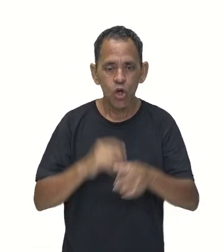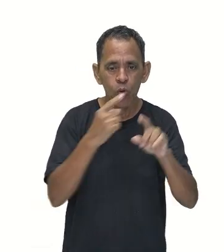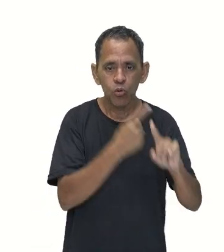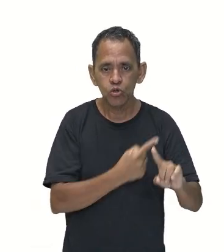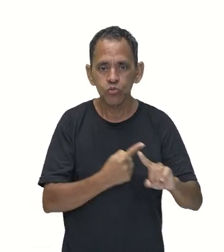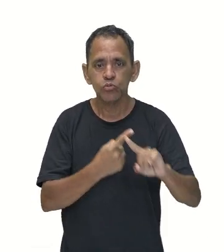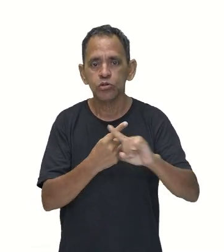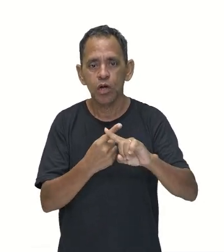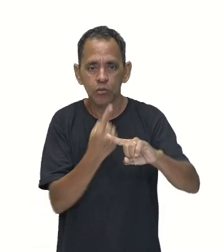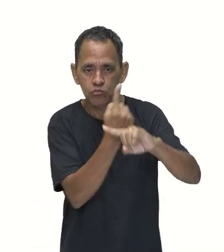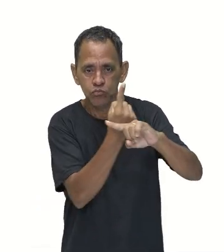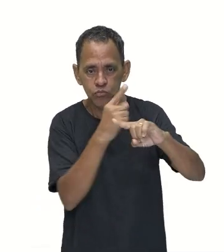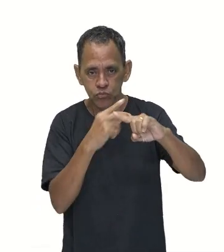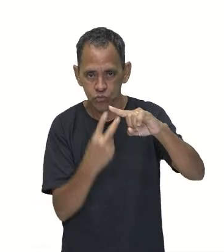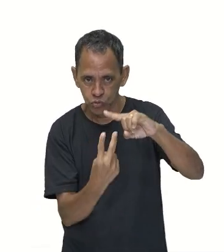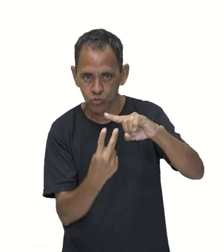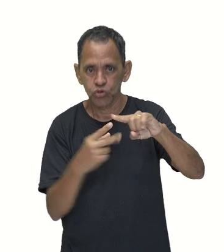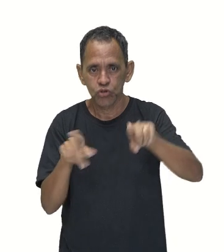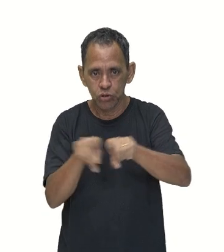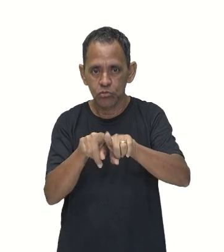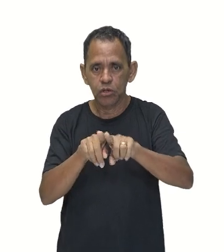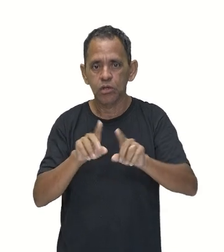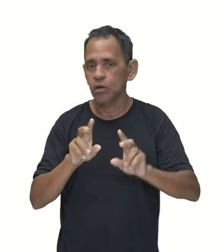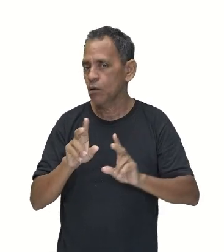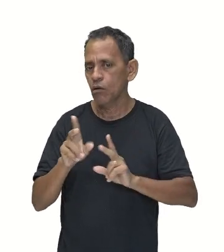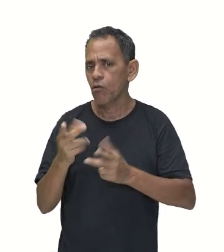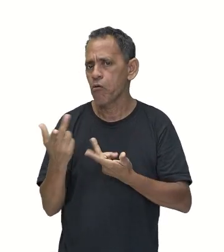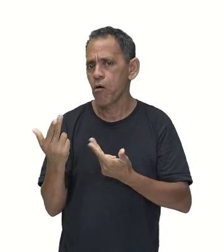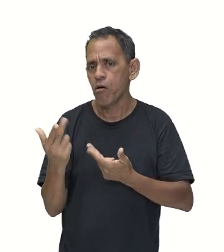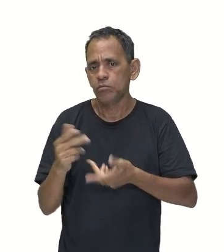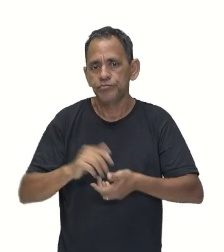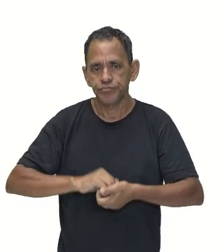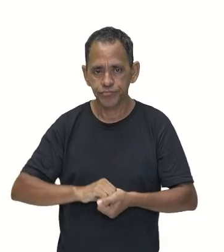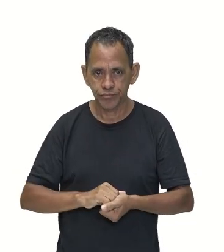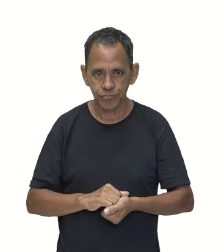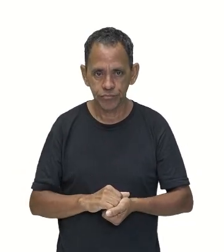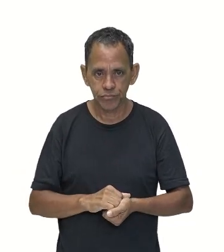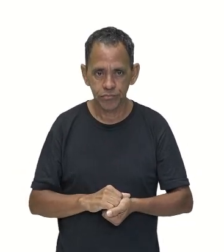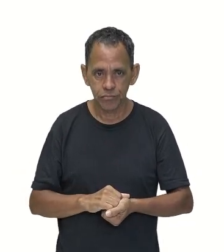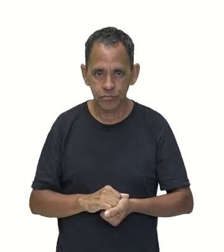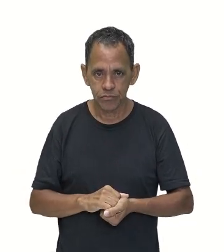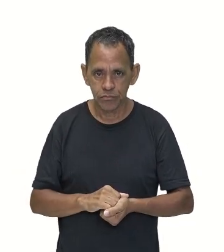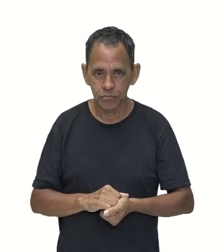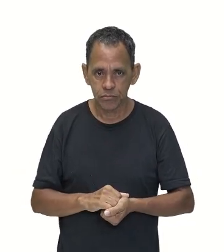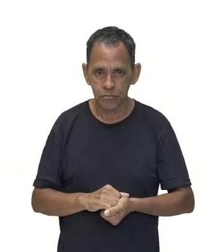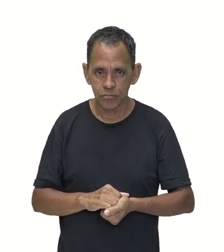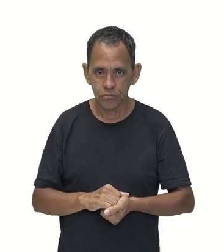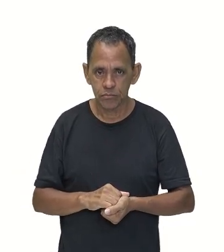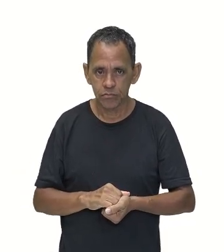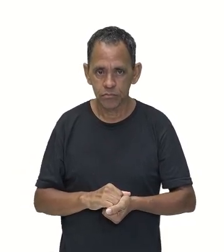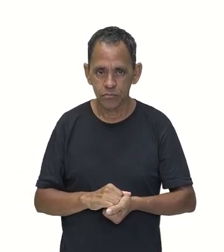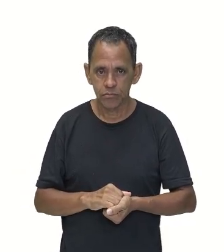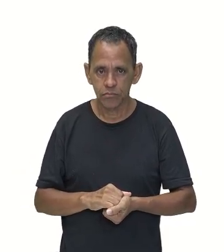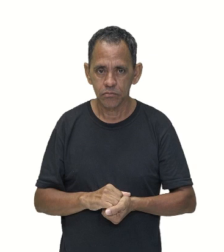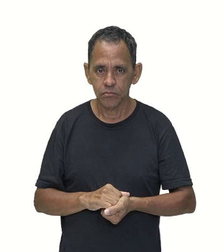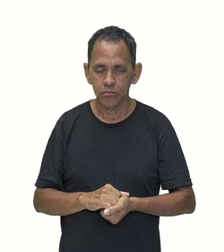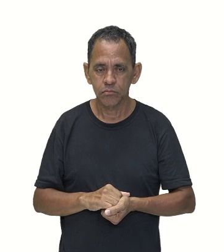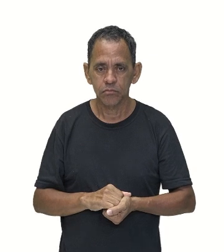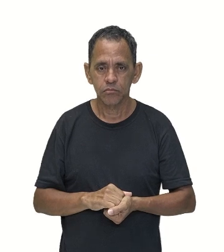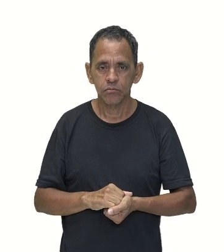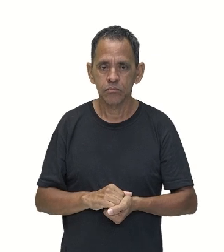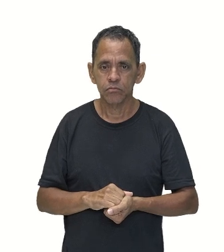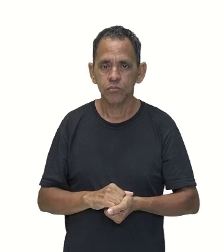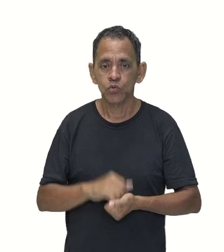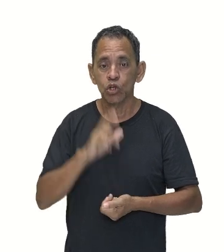coisa que dividir por 2. Então, 2.000 multiplicado por meio é apenas 1.000. E